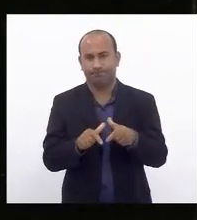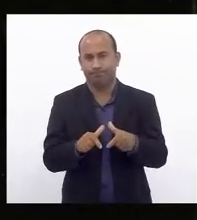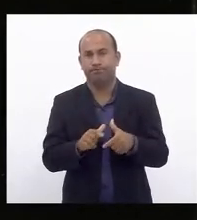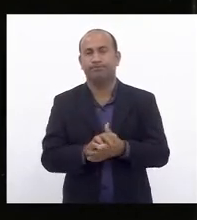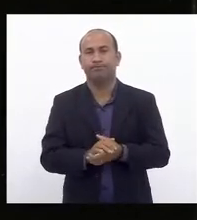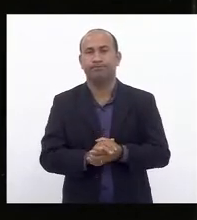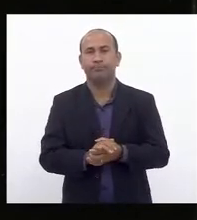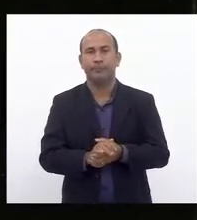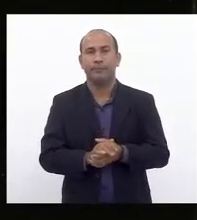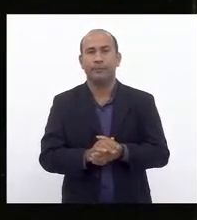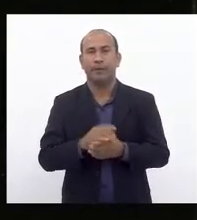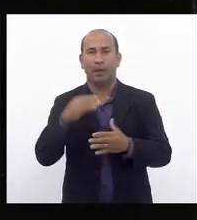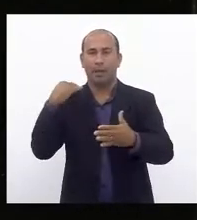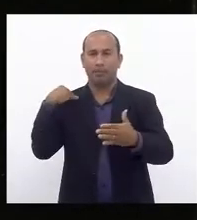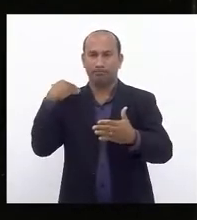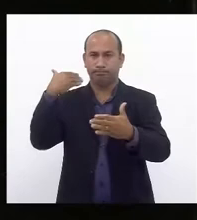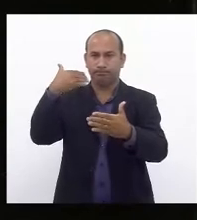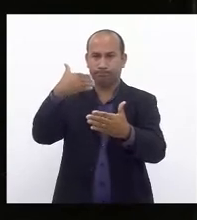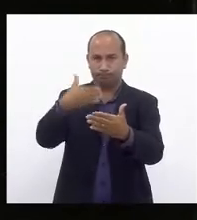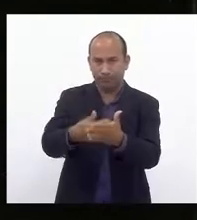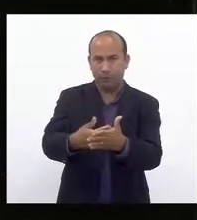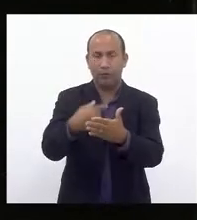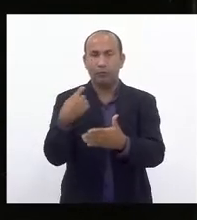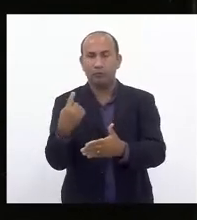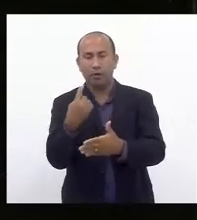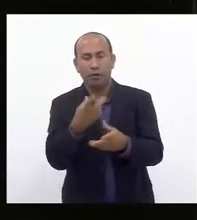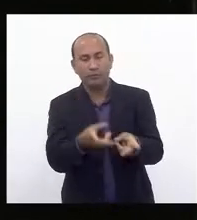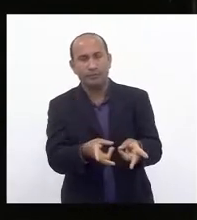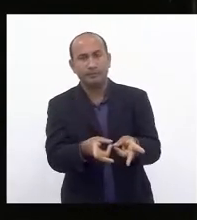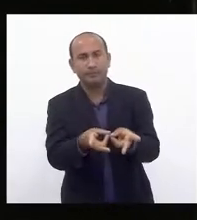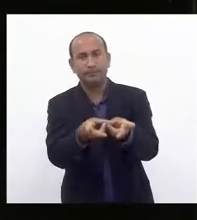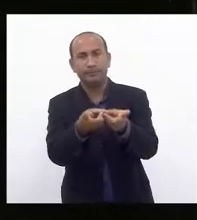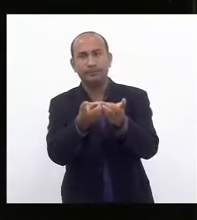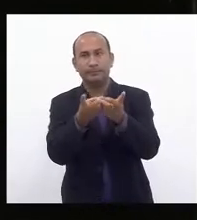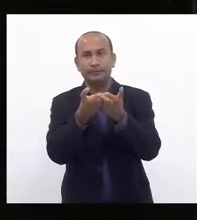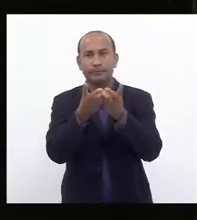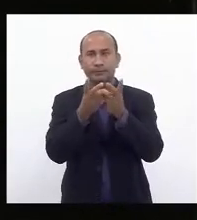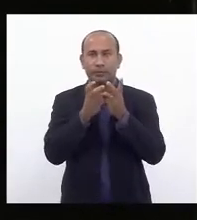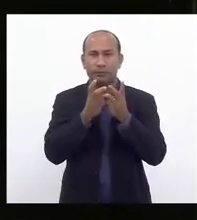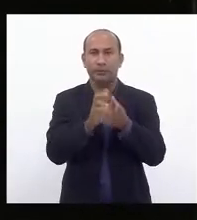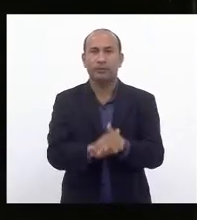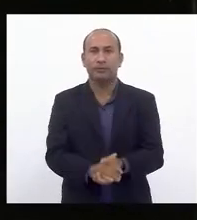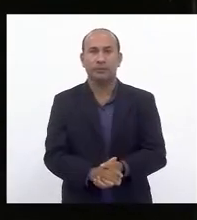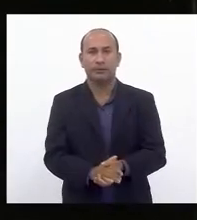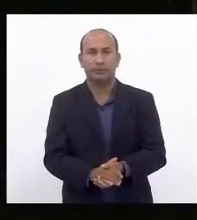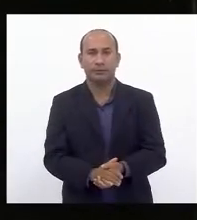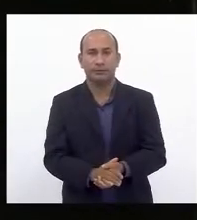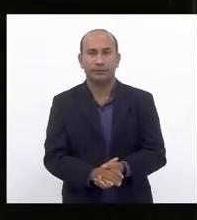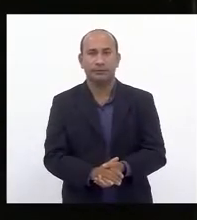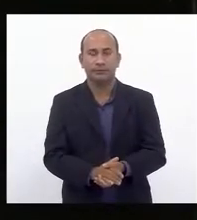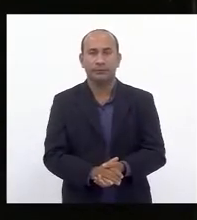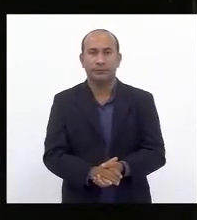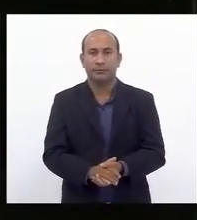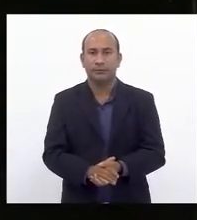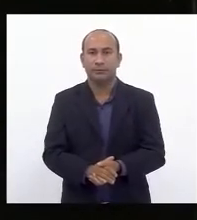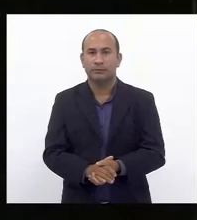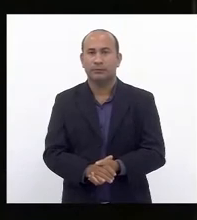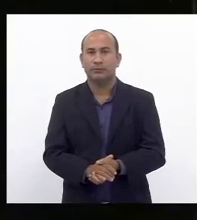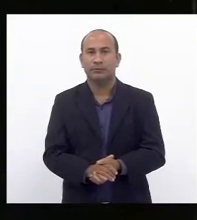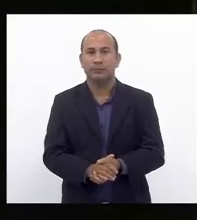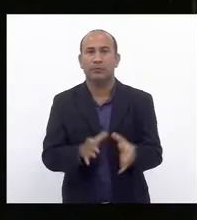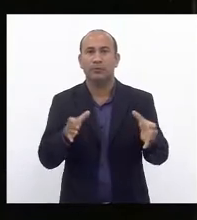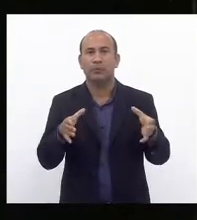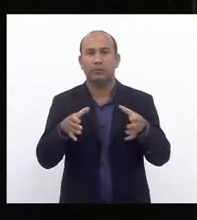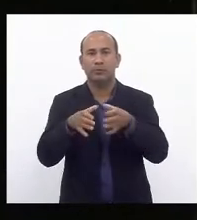De lá para cá, a gente viu, aqui no Estado do Rio de Janeiro, esse sistema de saúde